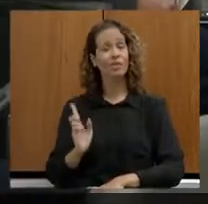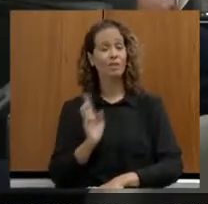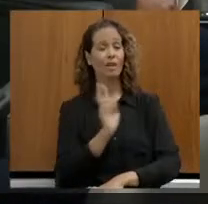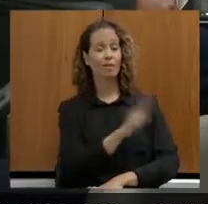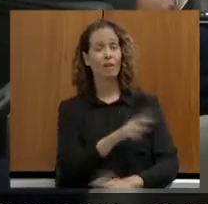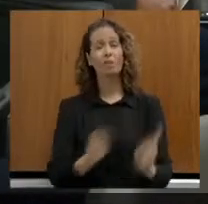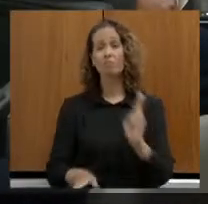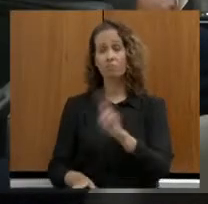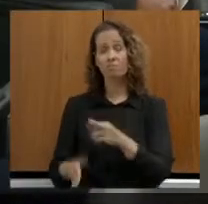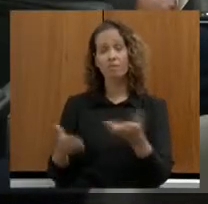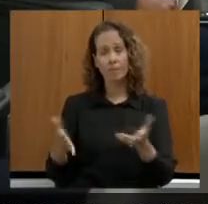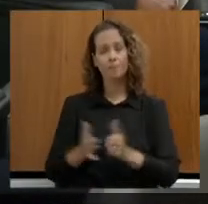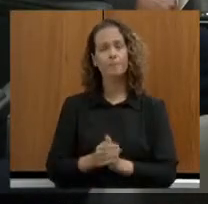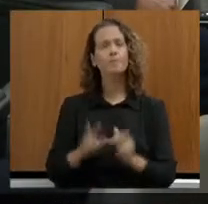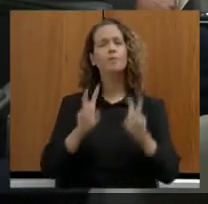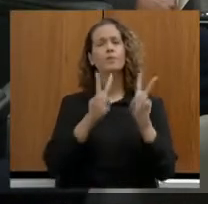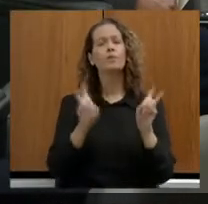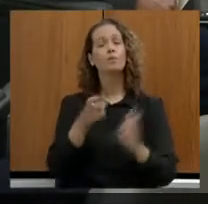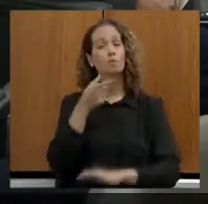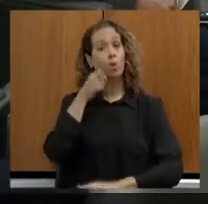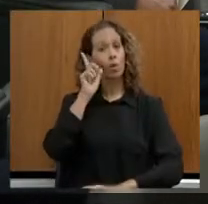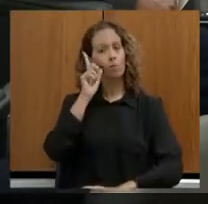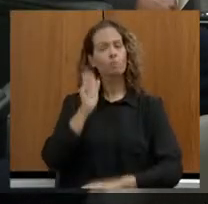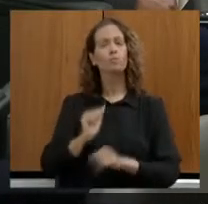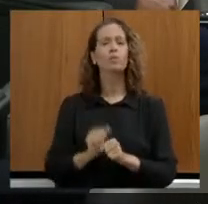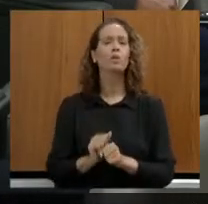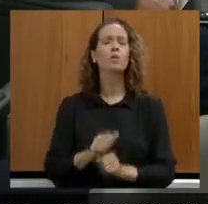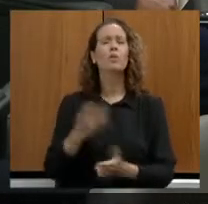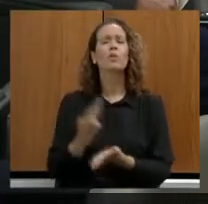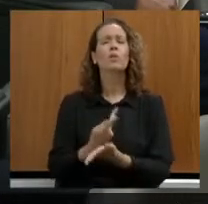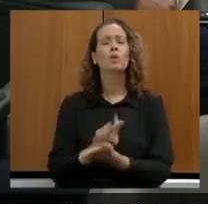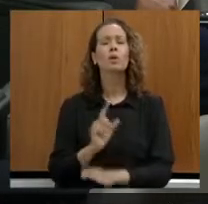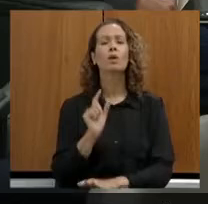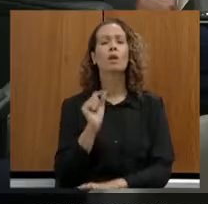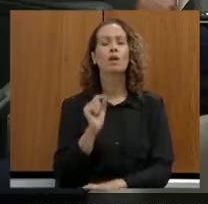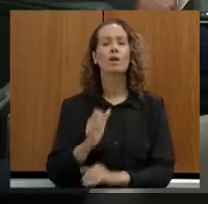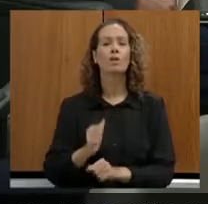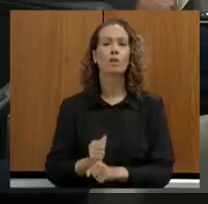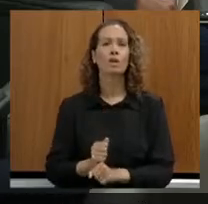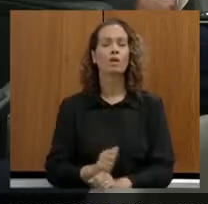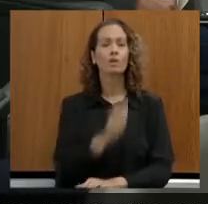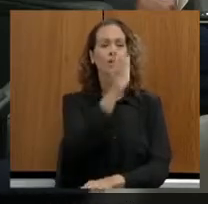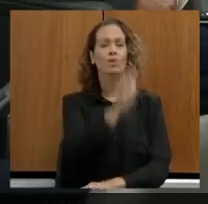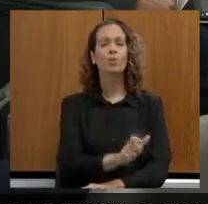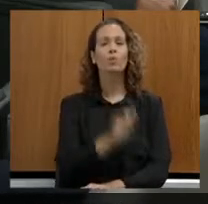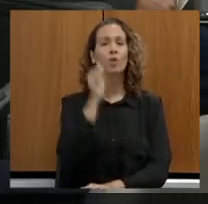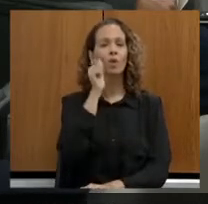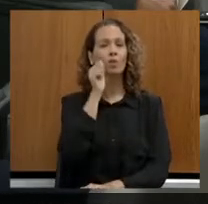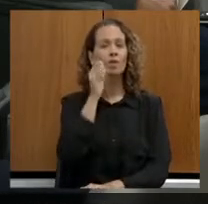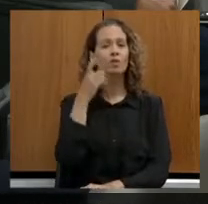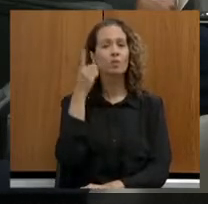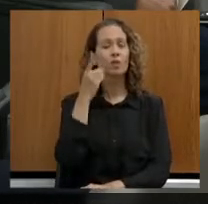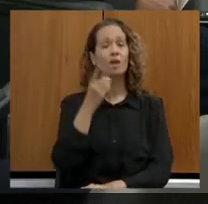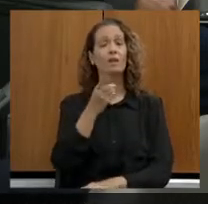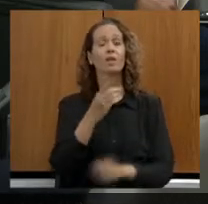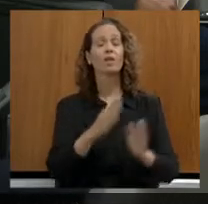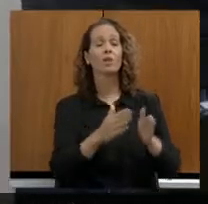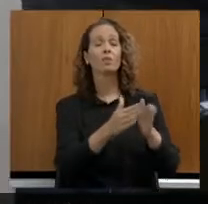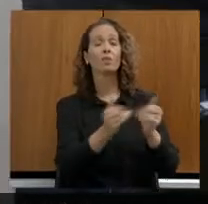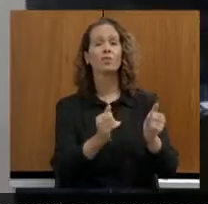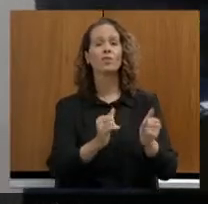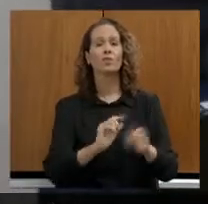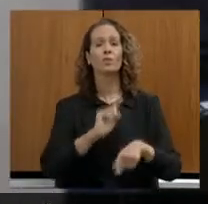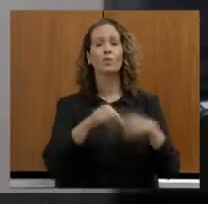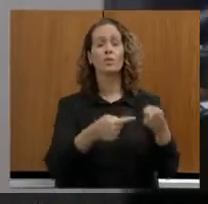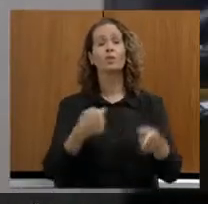e sobre ontem Deputado o erro está em conceder a palavra a uma mulher deputada depois de um pedido eu